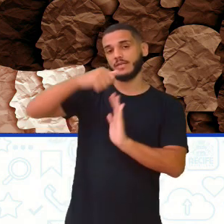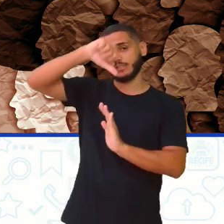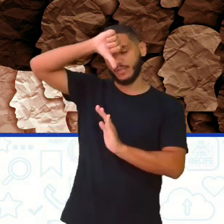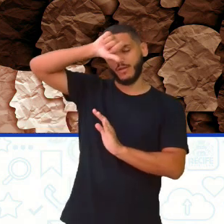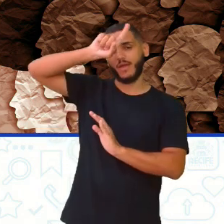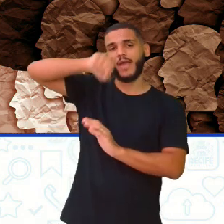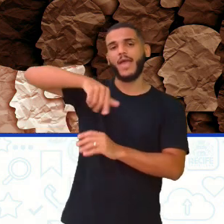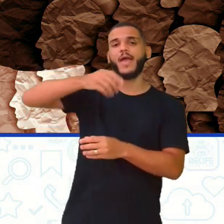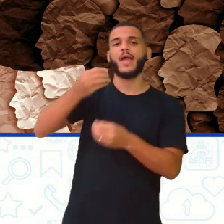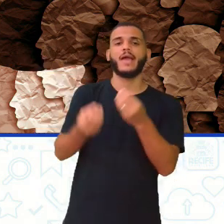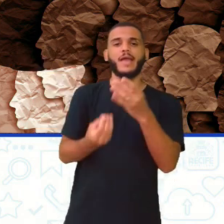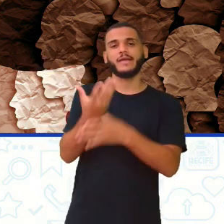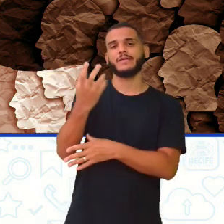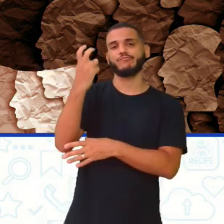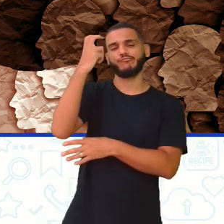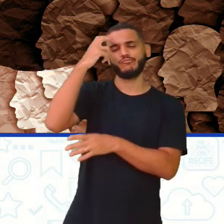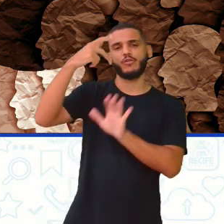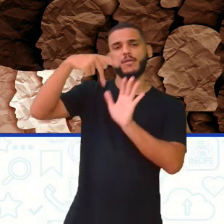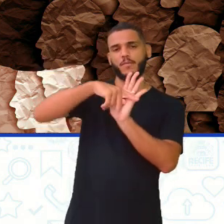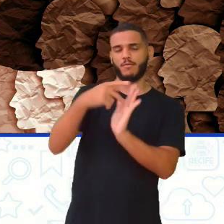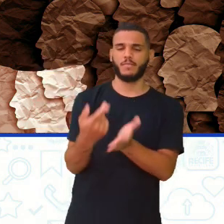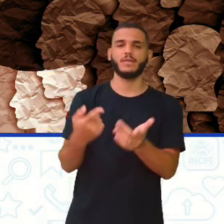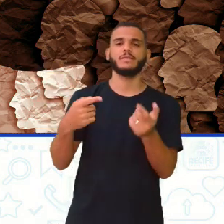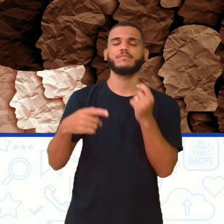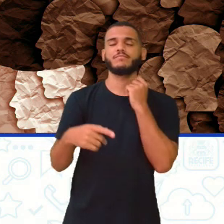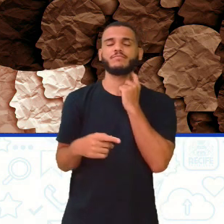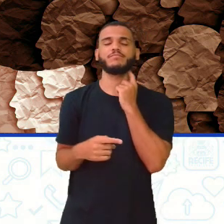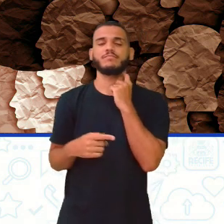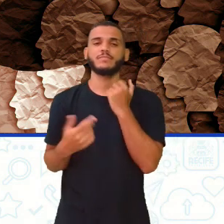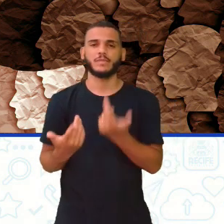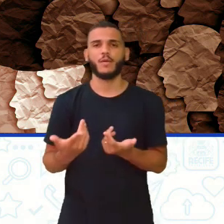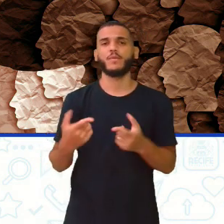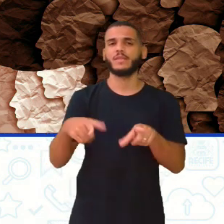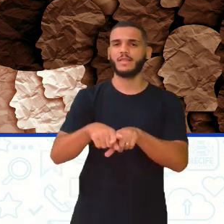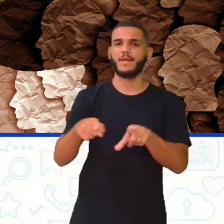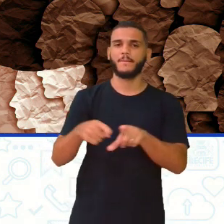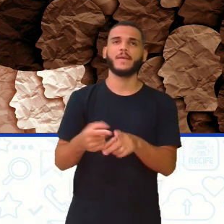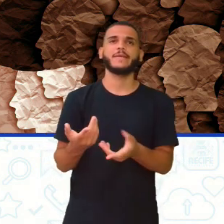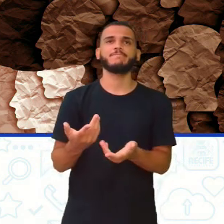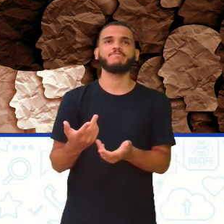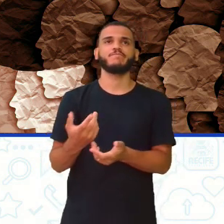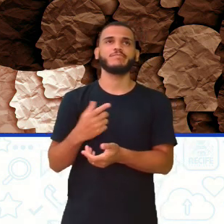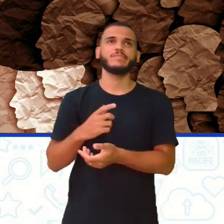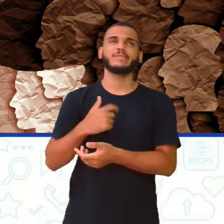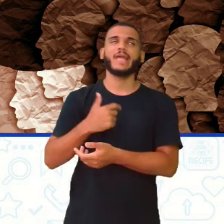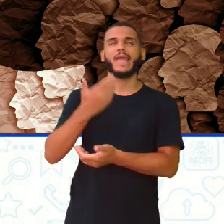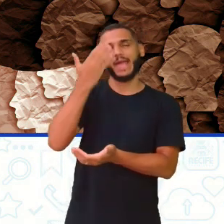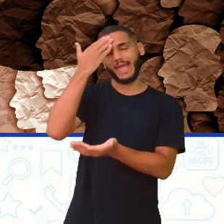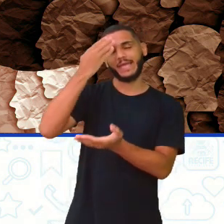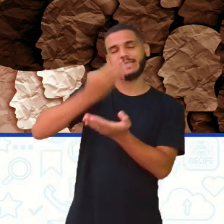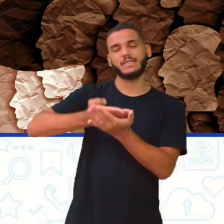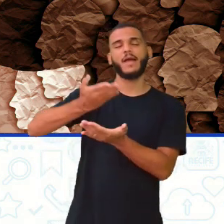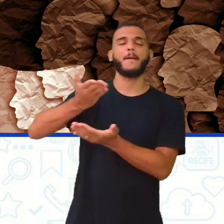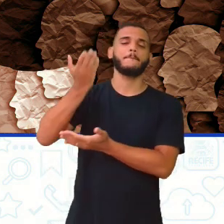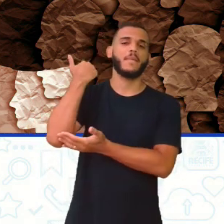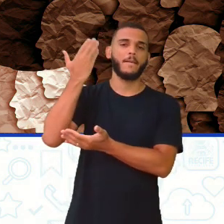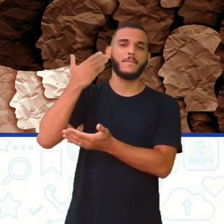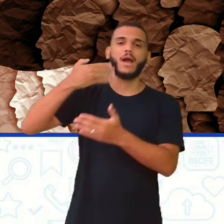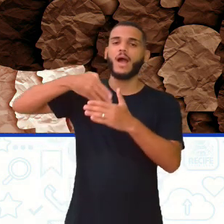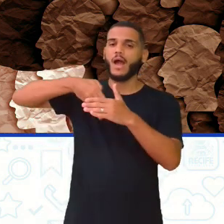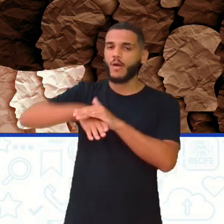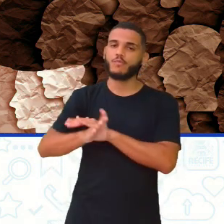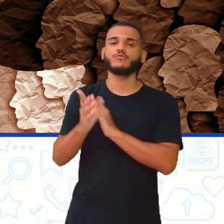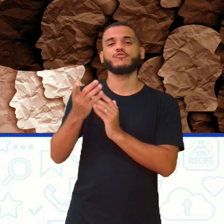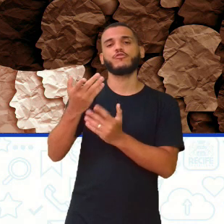construção cultural, e isso quer dizer o quê? Quer dizer que crenças, costumes os valores e os hábitos de uma